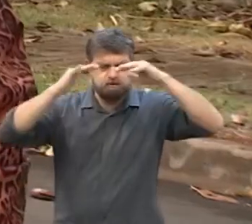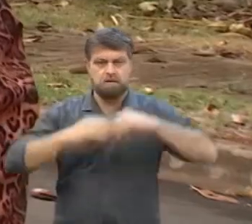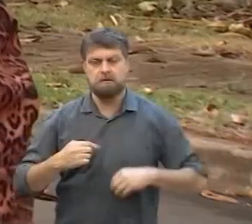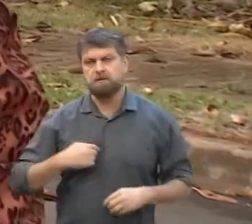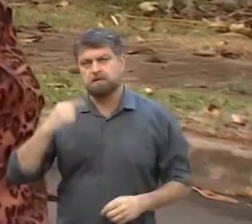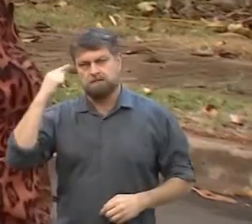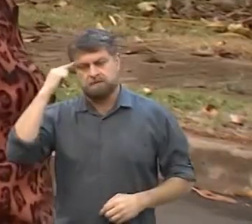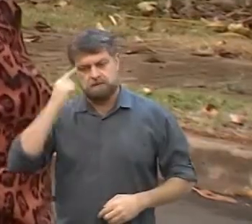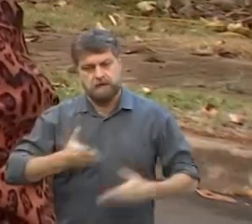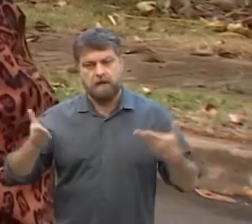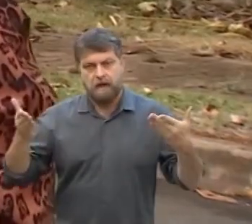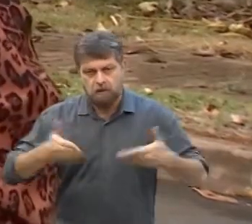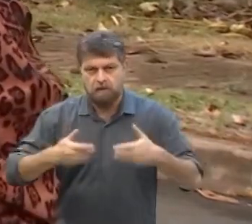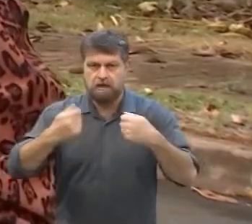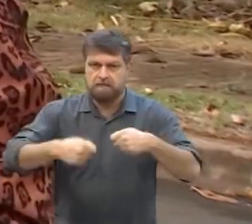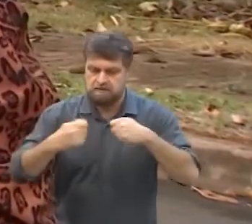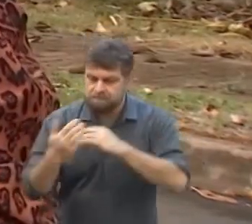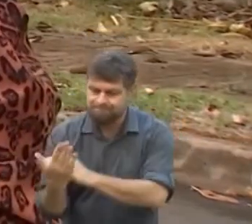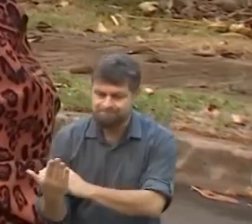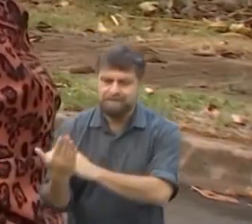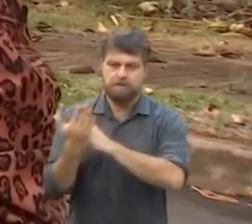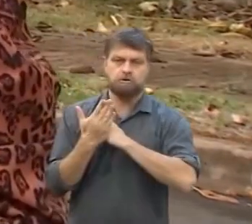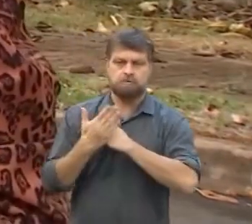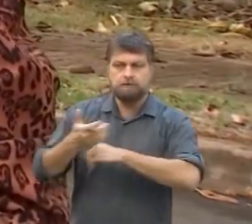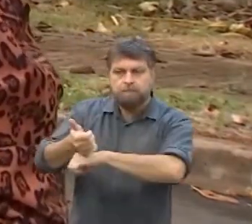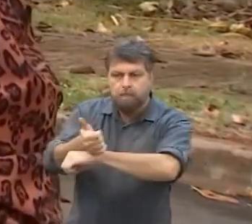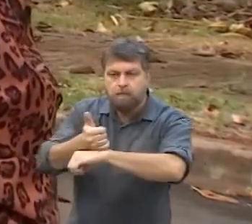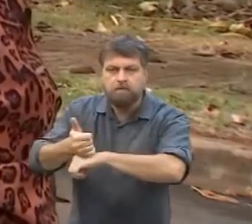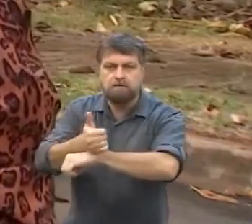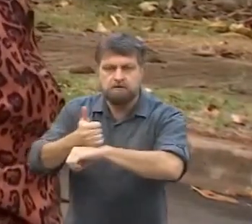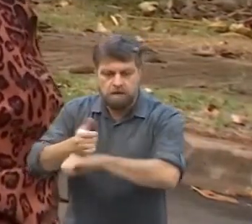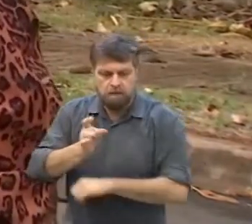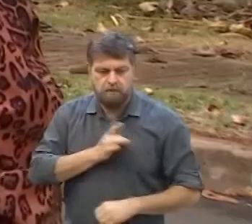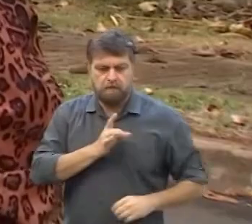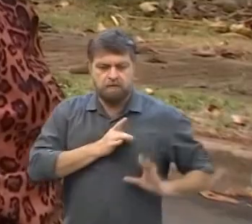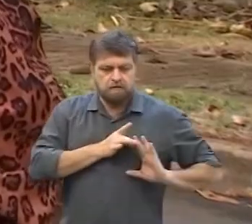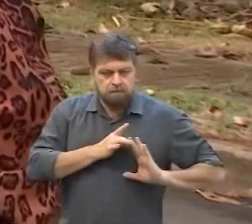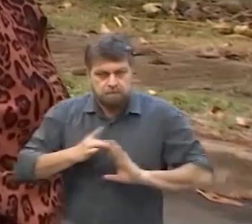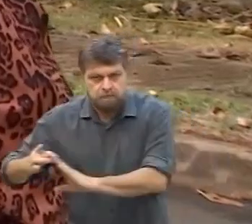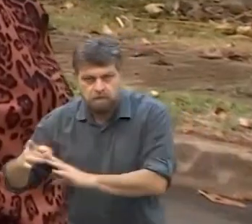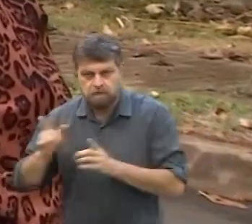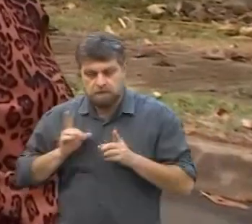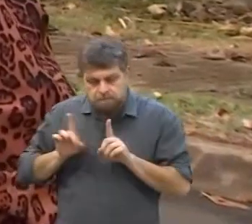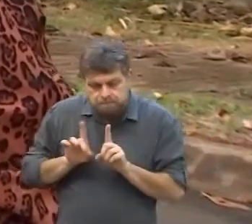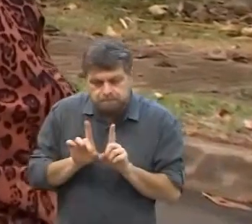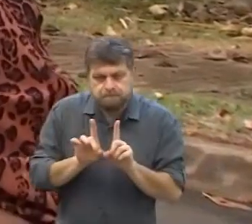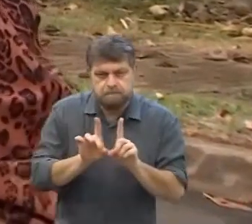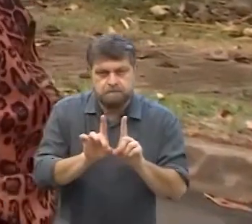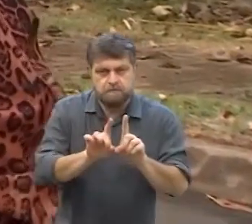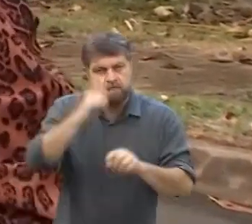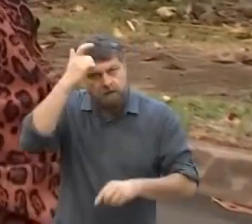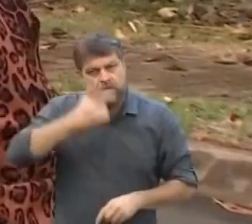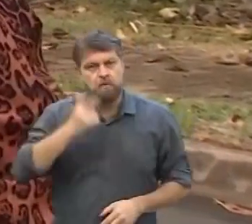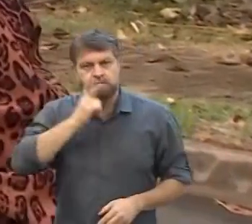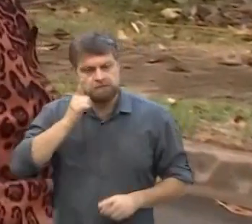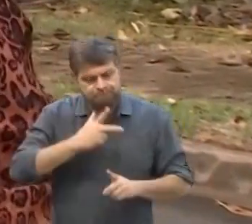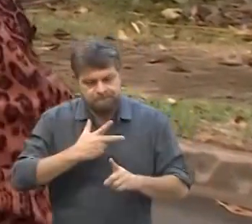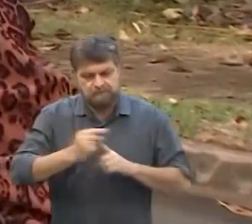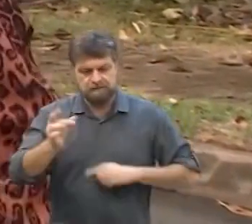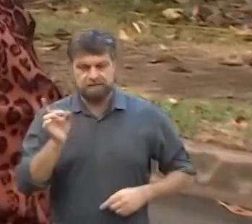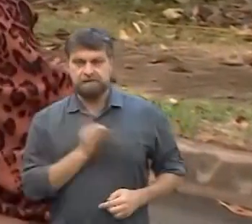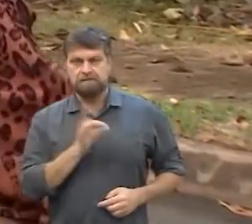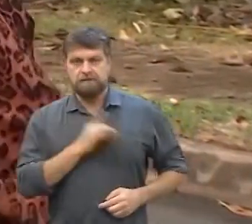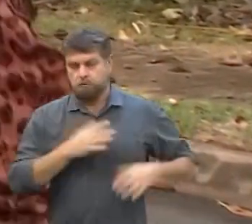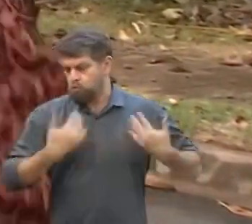Foi aí que eu pensei, não, agora eu preciso de uma ajuda mais profissional, enfim, um acompanhamento, mas para tirar esse